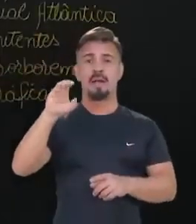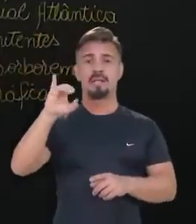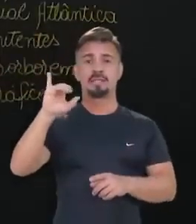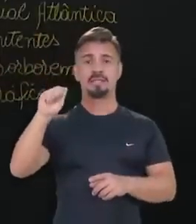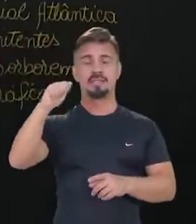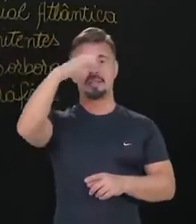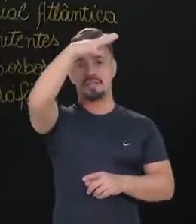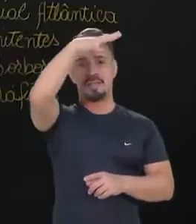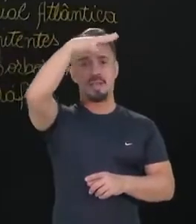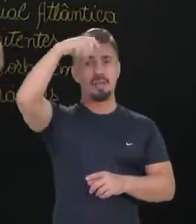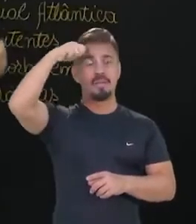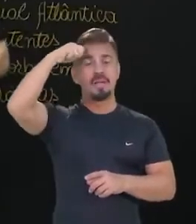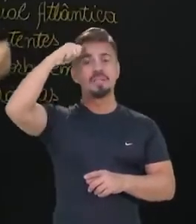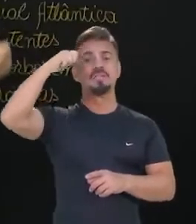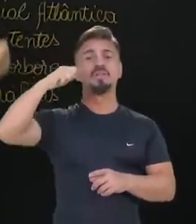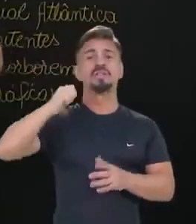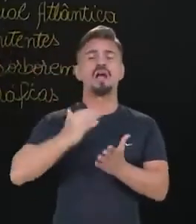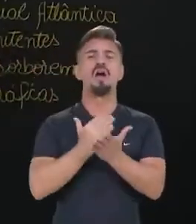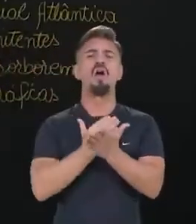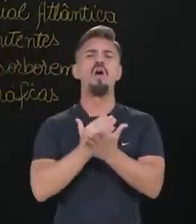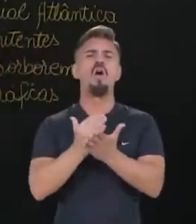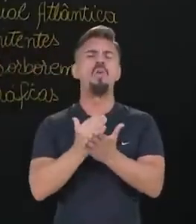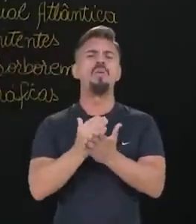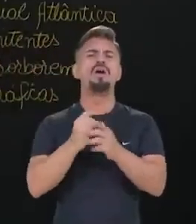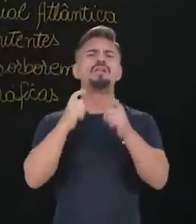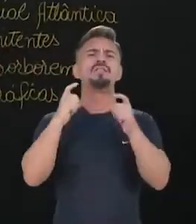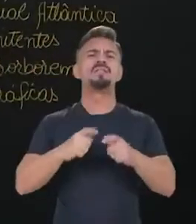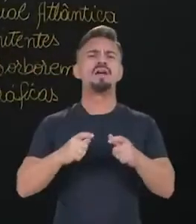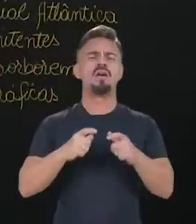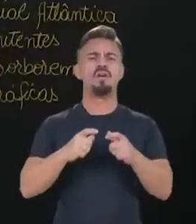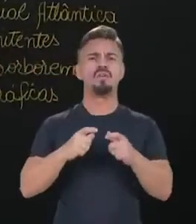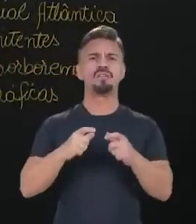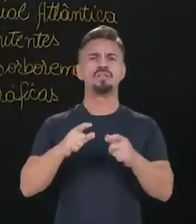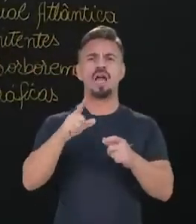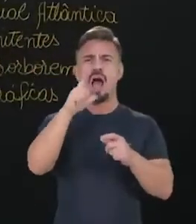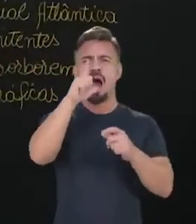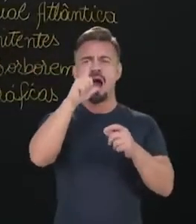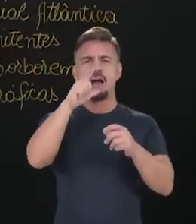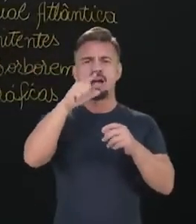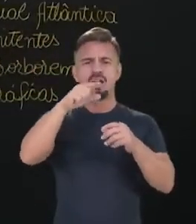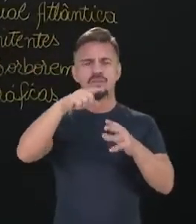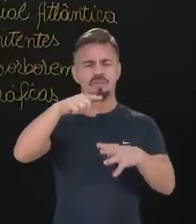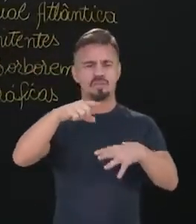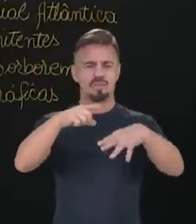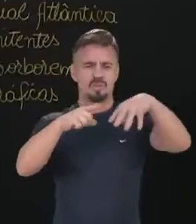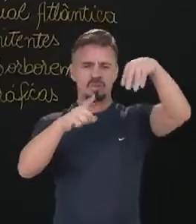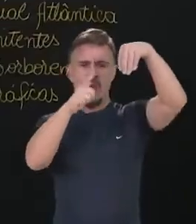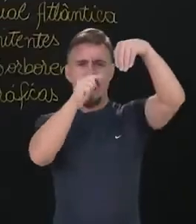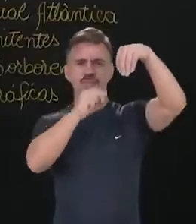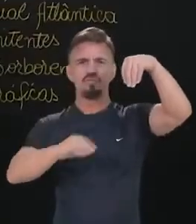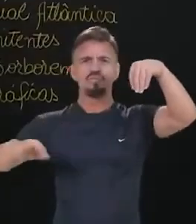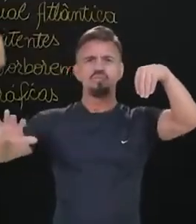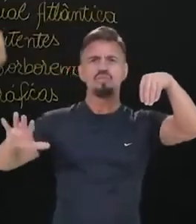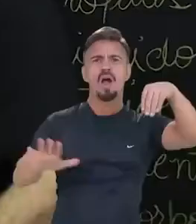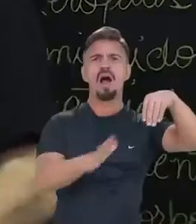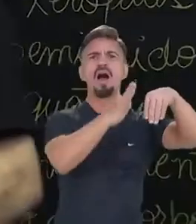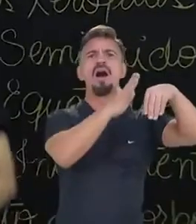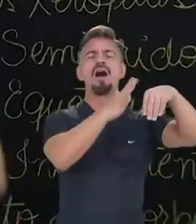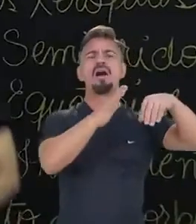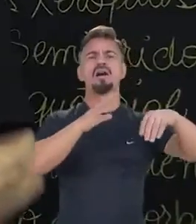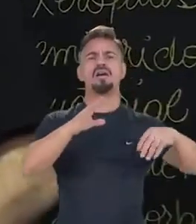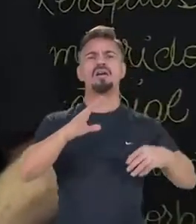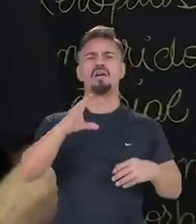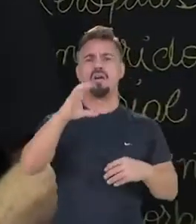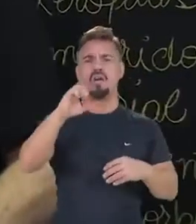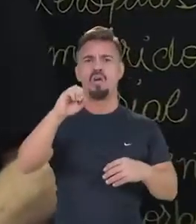Essa bacia amazônica, ela vai começar lá na Cordilheira dos Andes. Por que ela acontece? Porque aqui nós